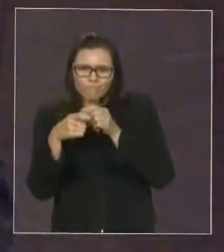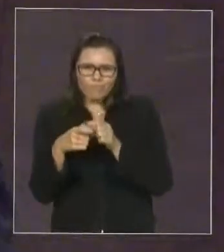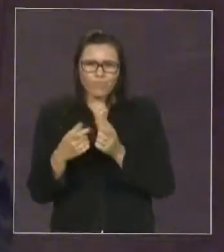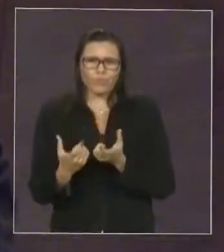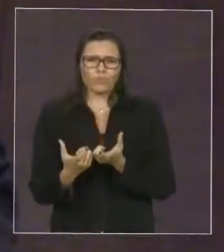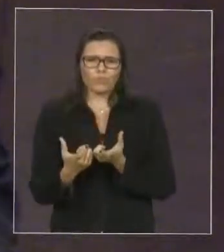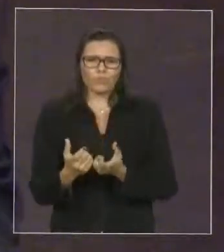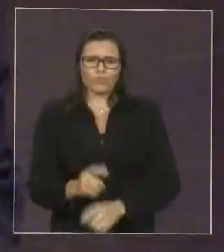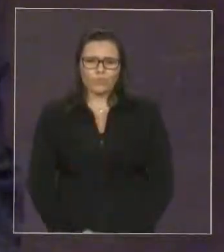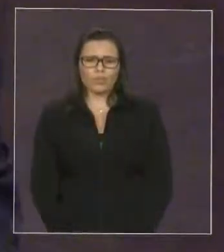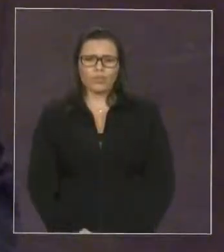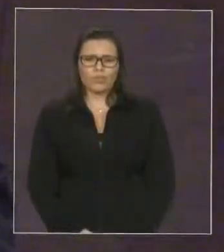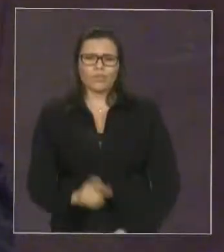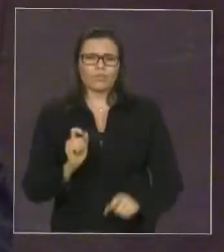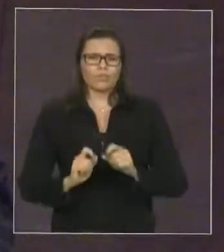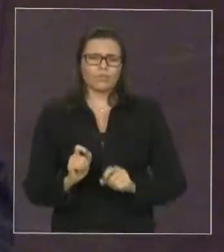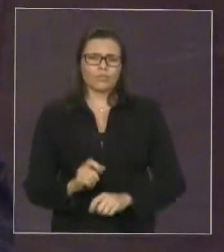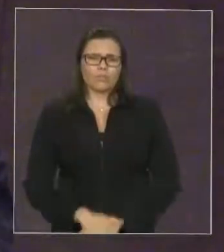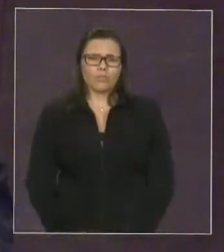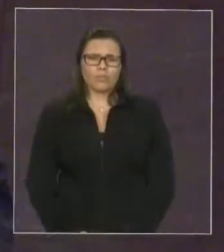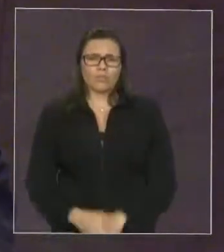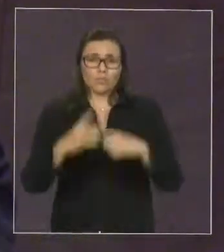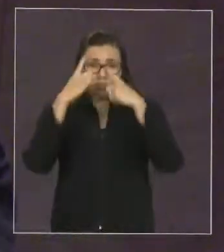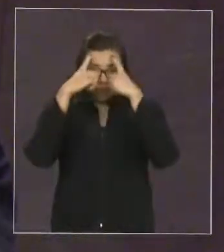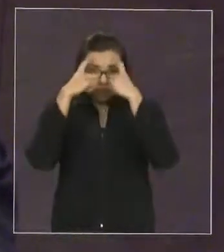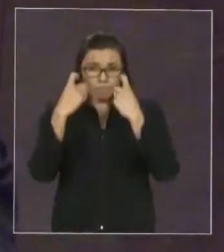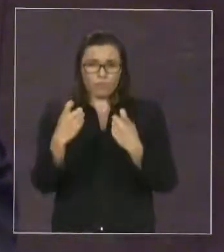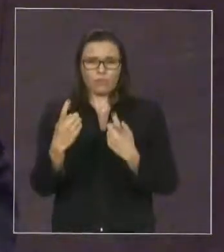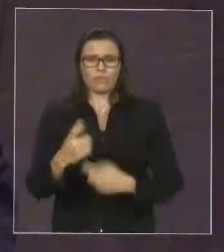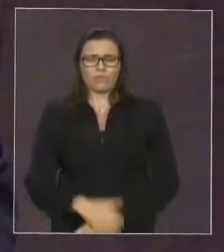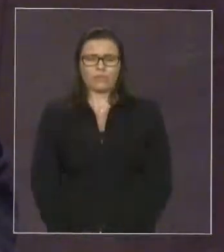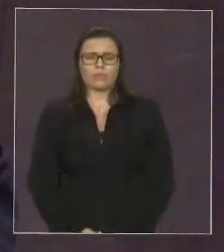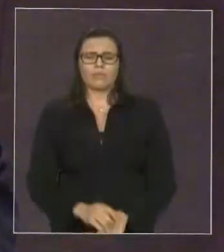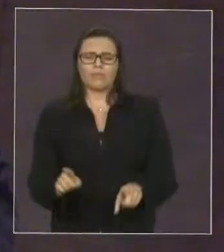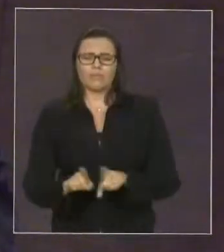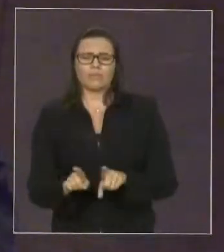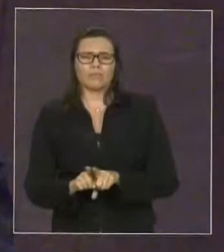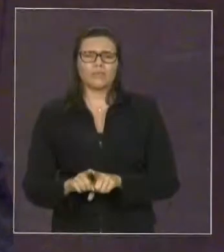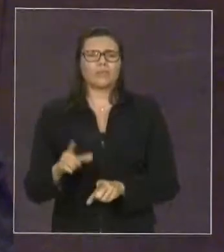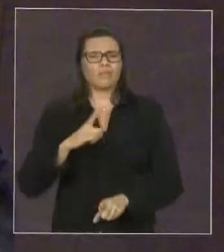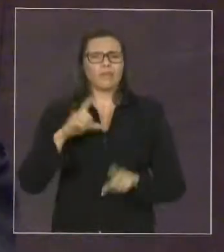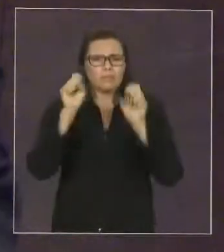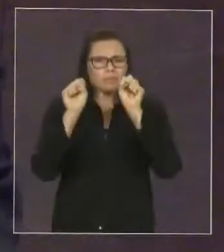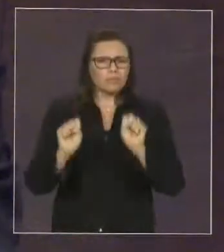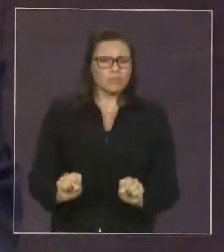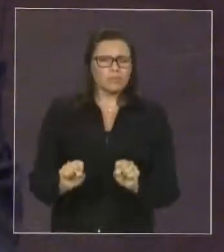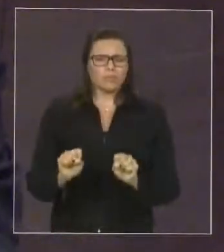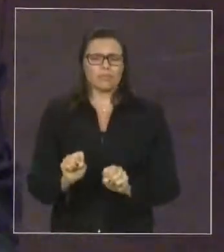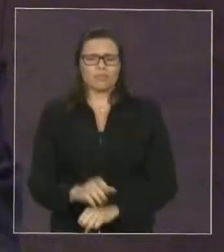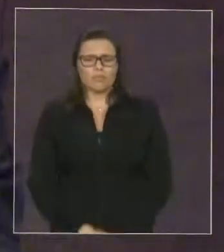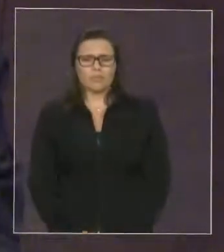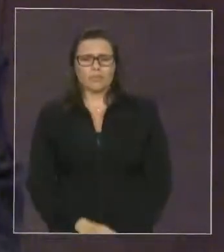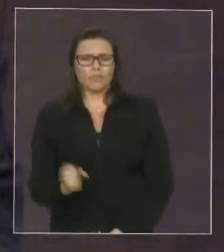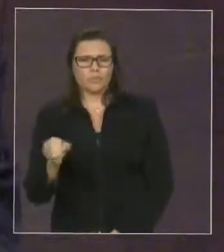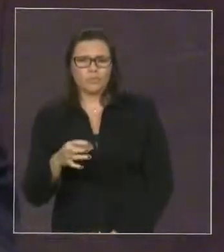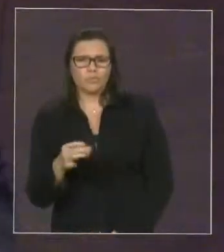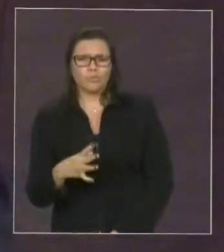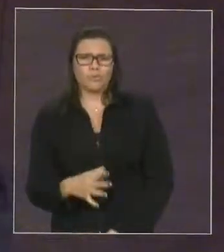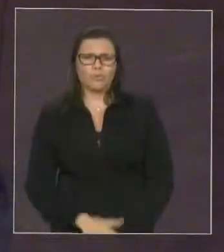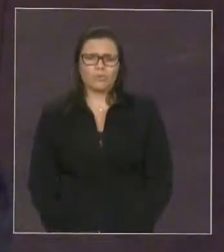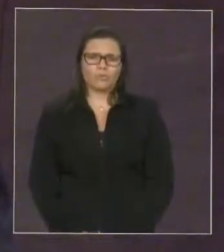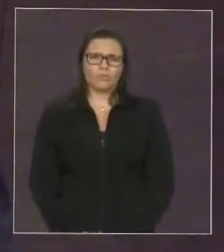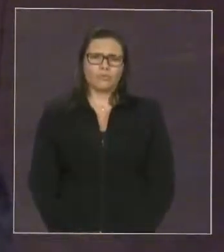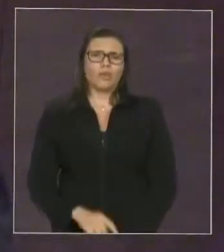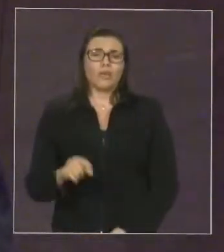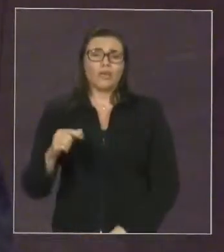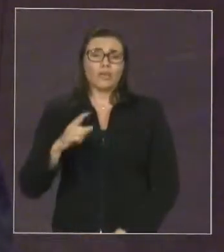educação, nós temos um programa moderno, um programa que é invejado por outros